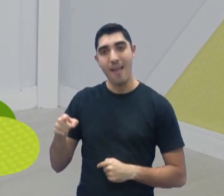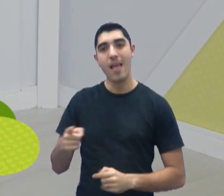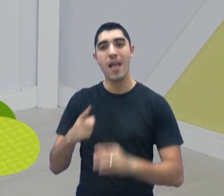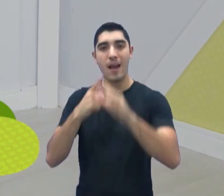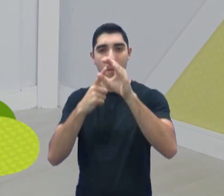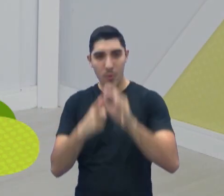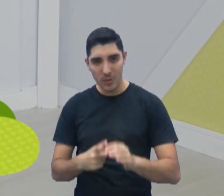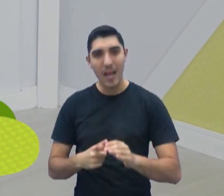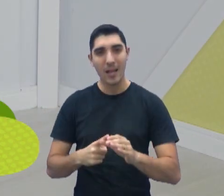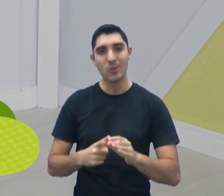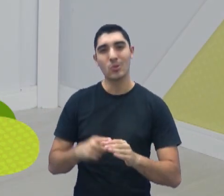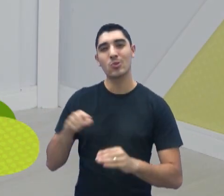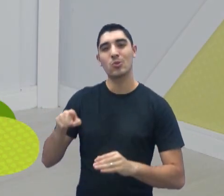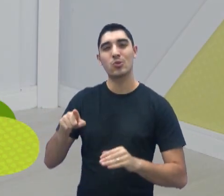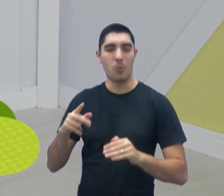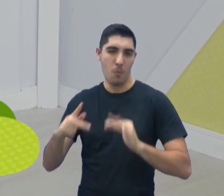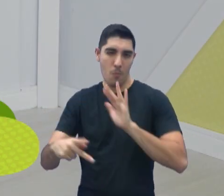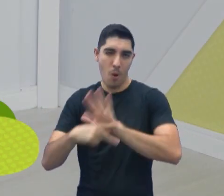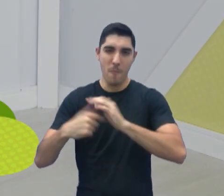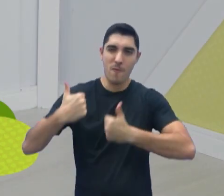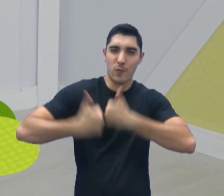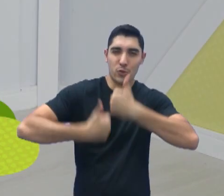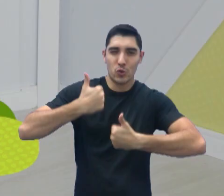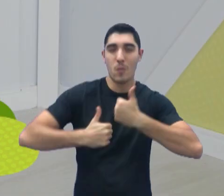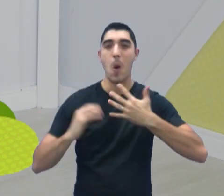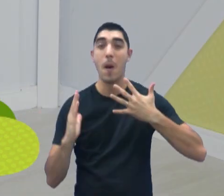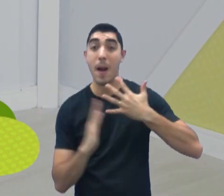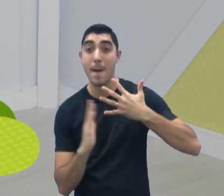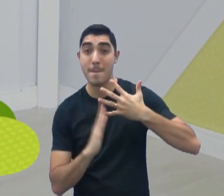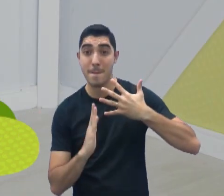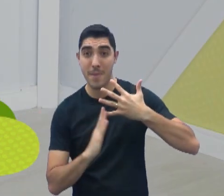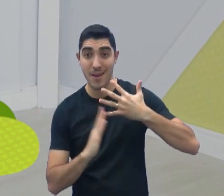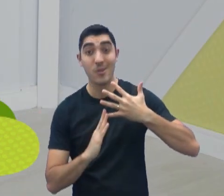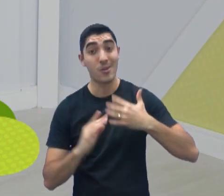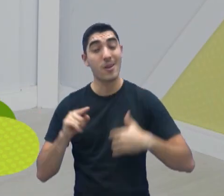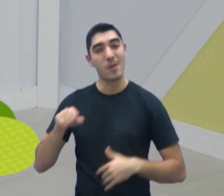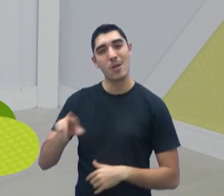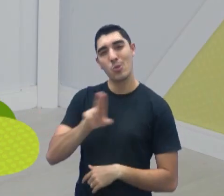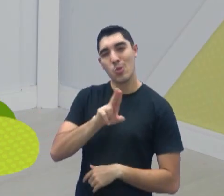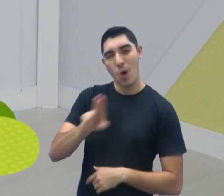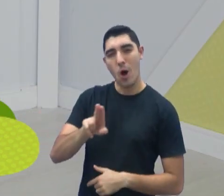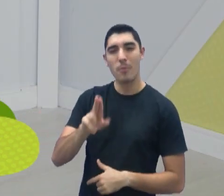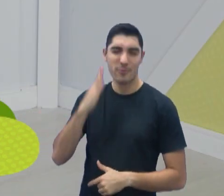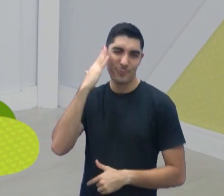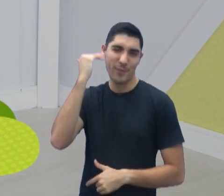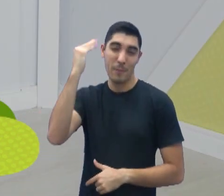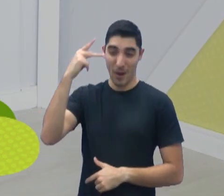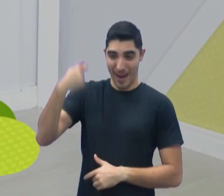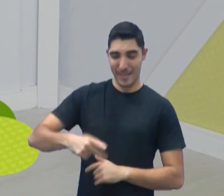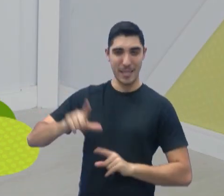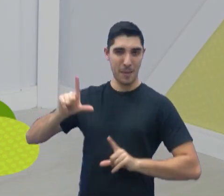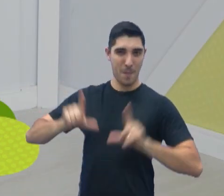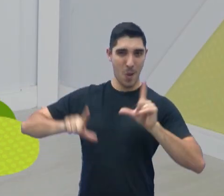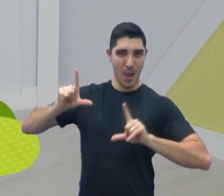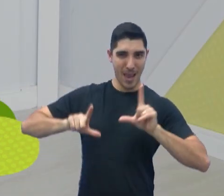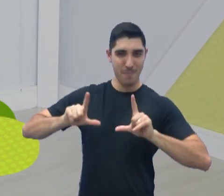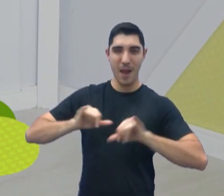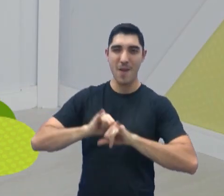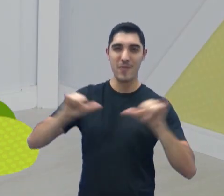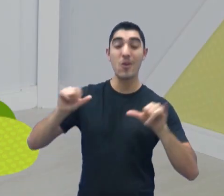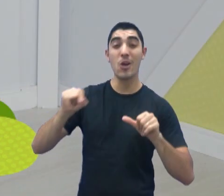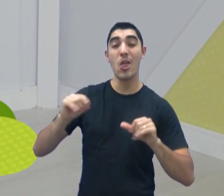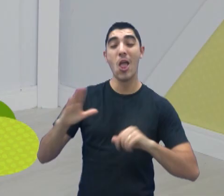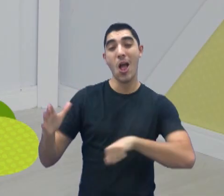edição desta competição, que é um sucesso e que ela foi apelidada carinhosamente aqui no nosso Hora do Esporte como